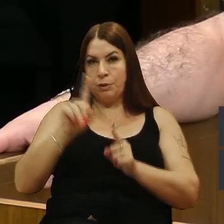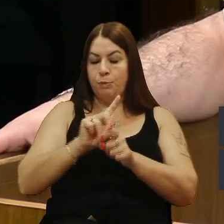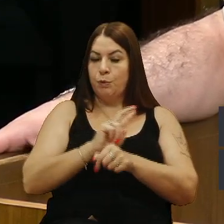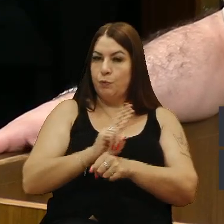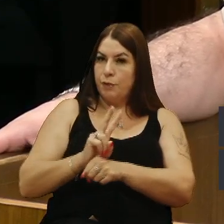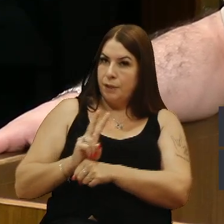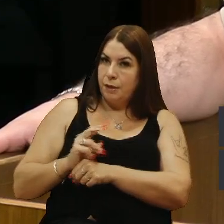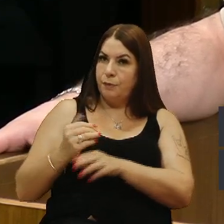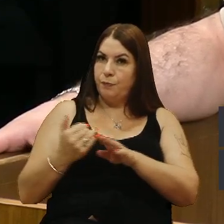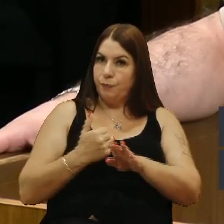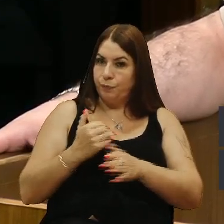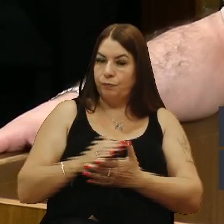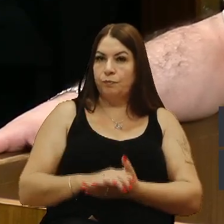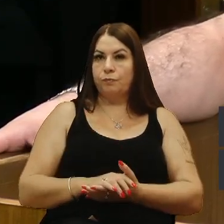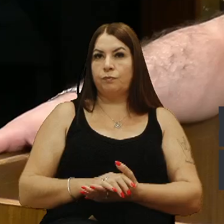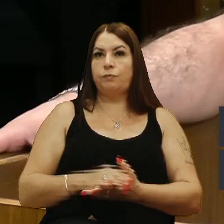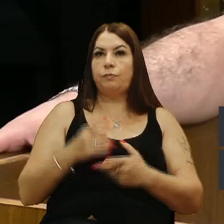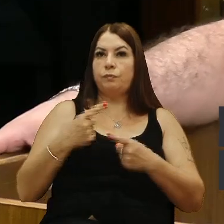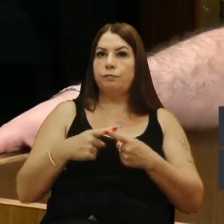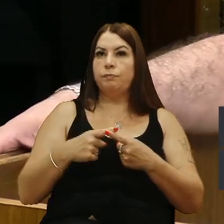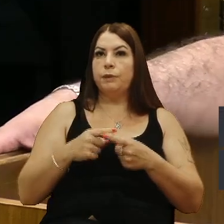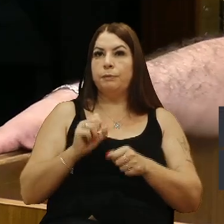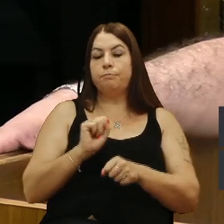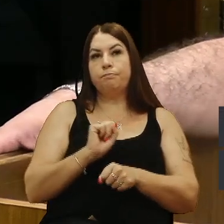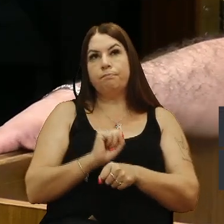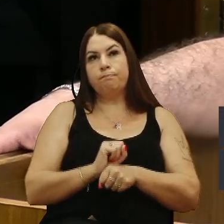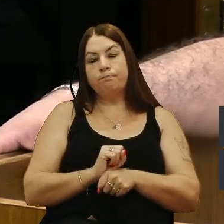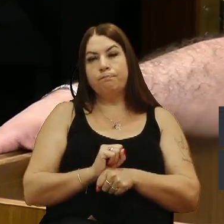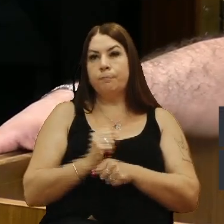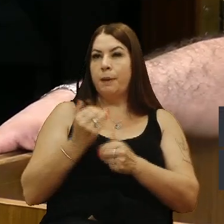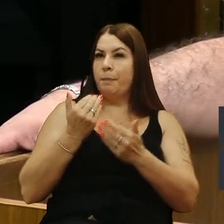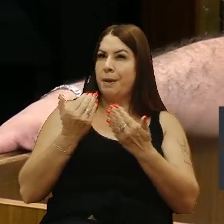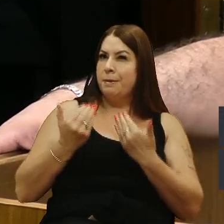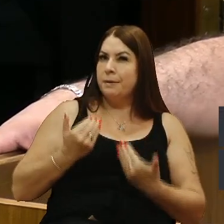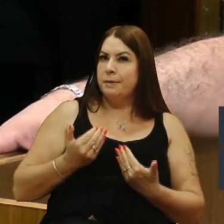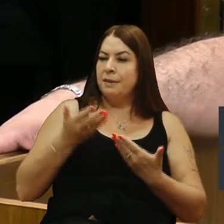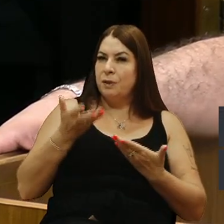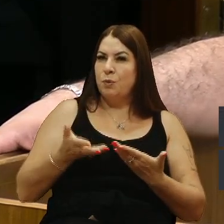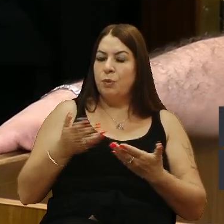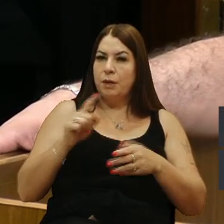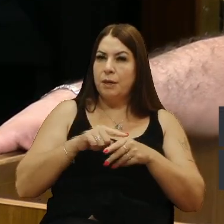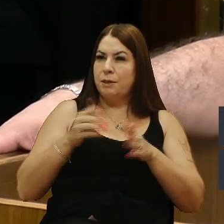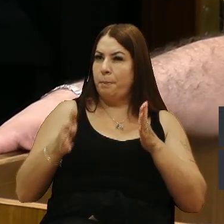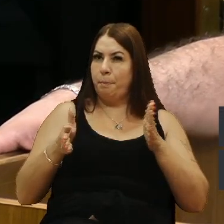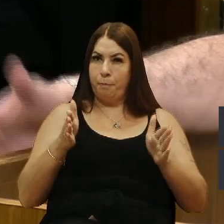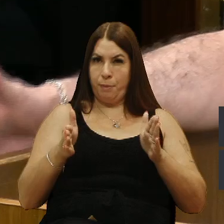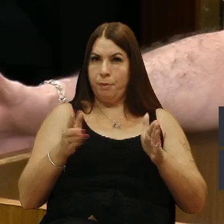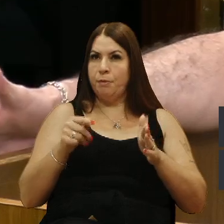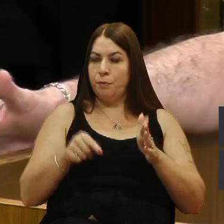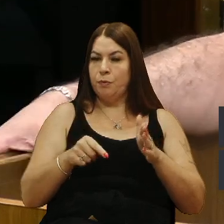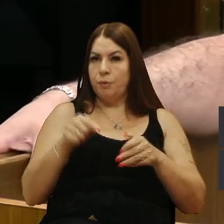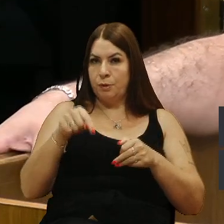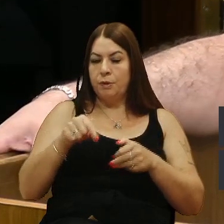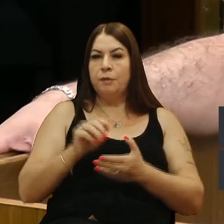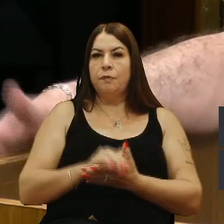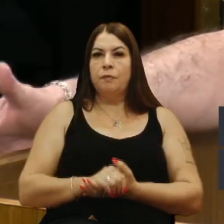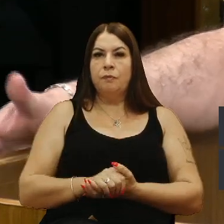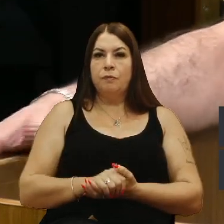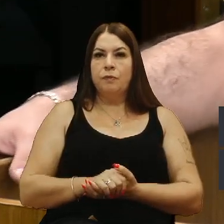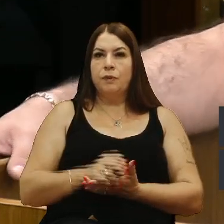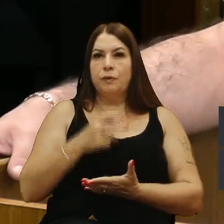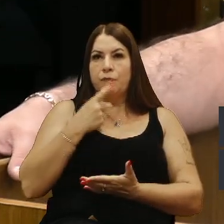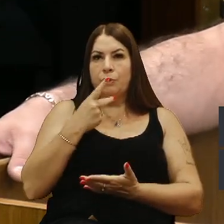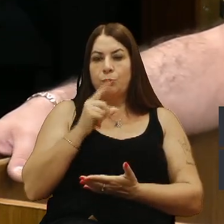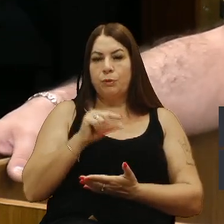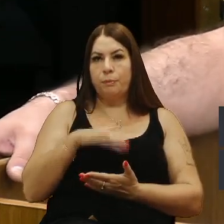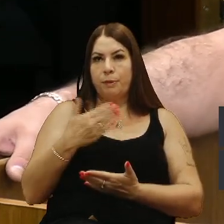de trânsito, né? Porque se for parar para analisar agora nesse período, e aqui eu vou falar um